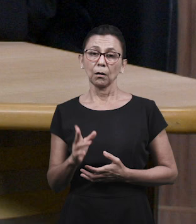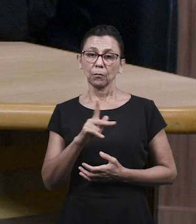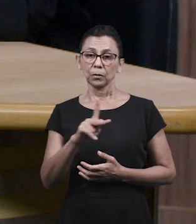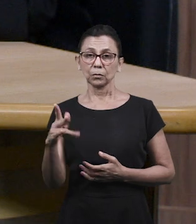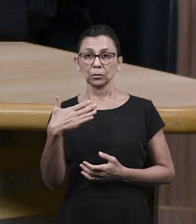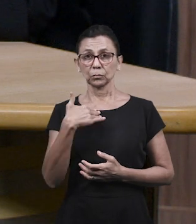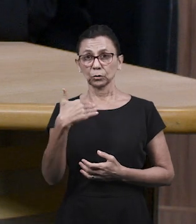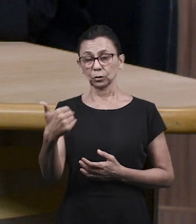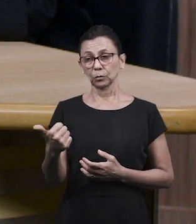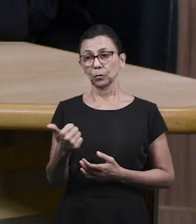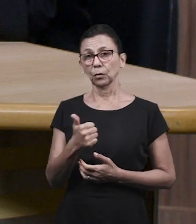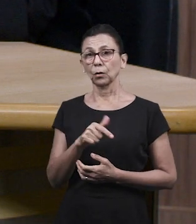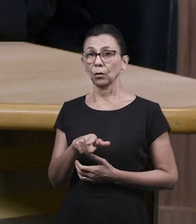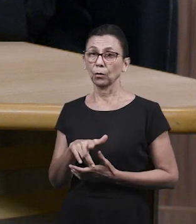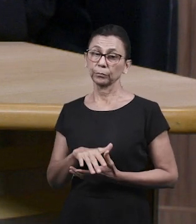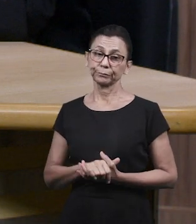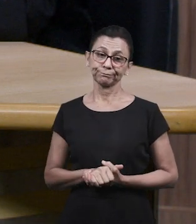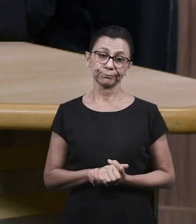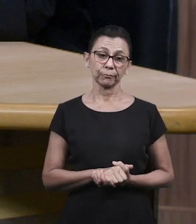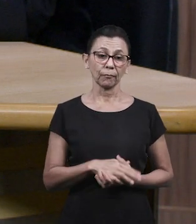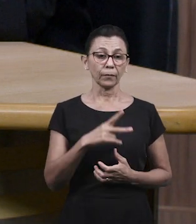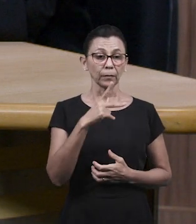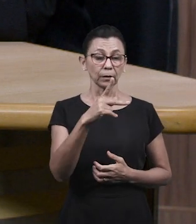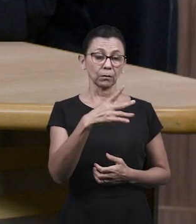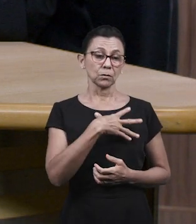falou: olha, o seu filho perdeu o ano.